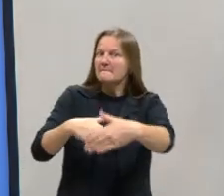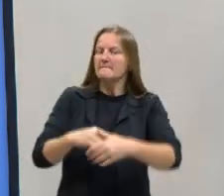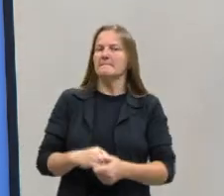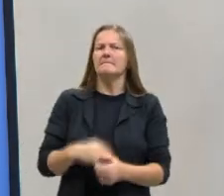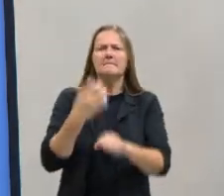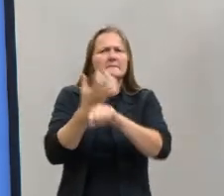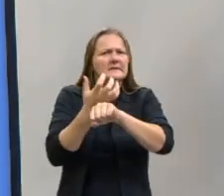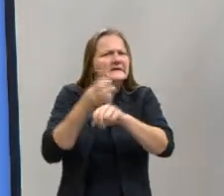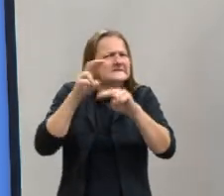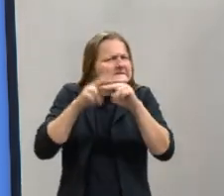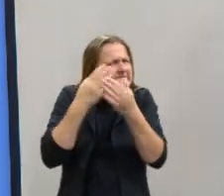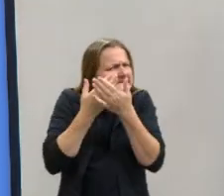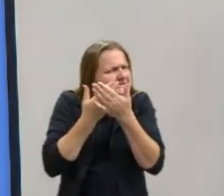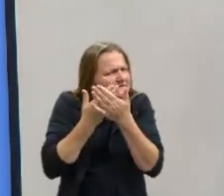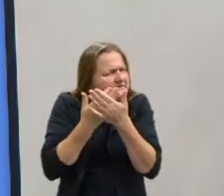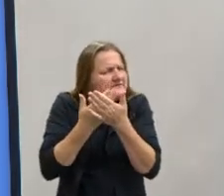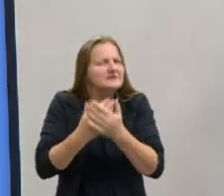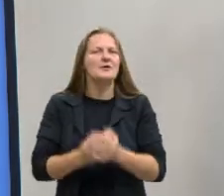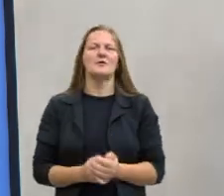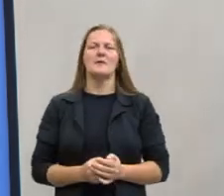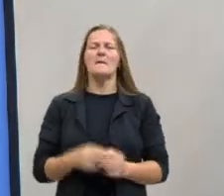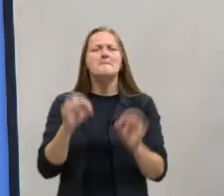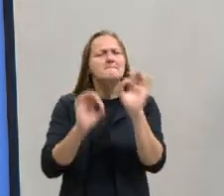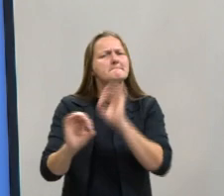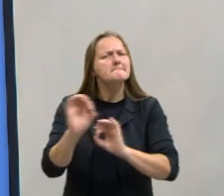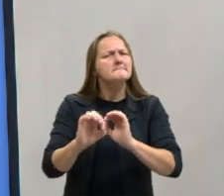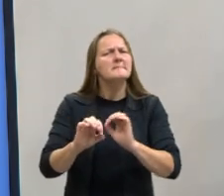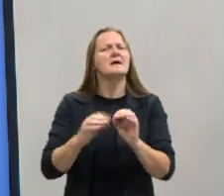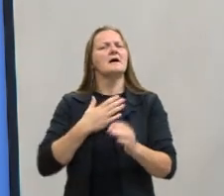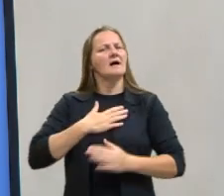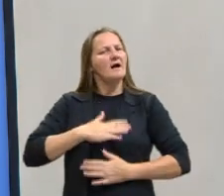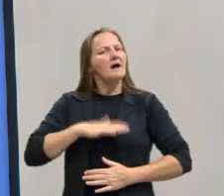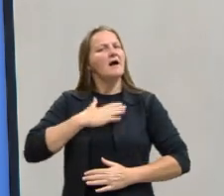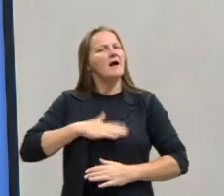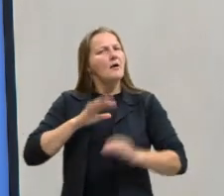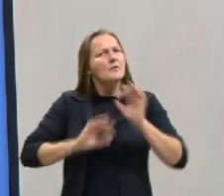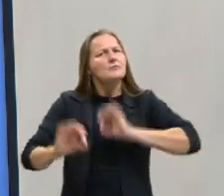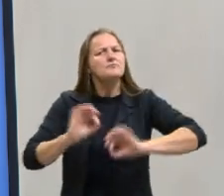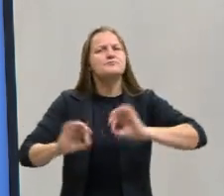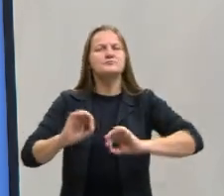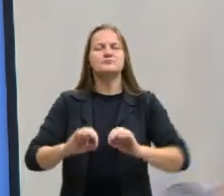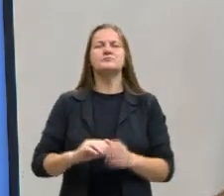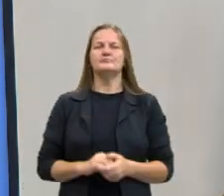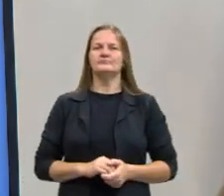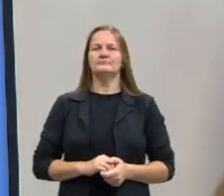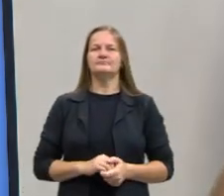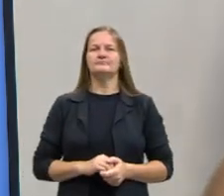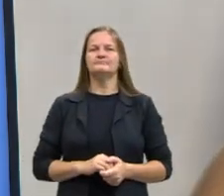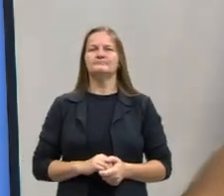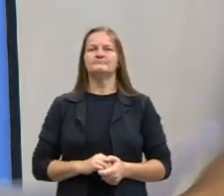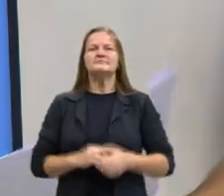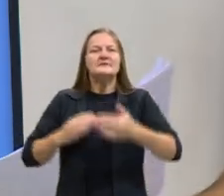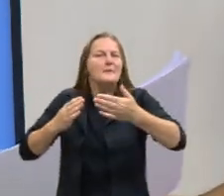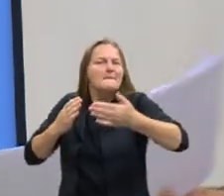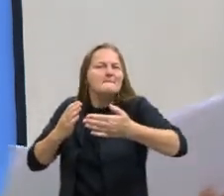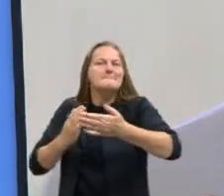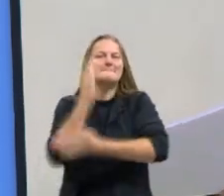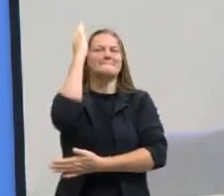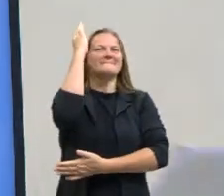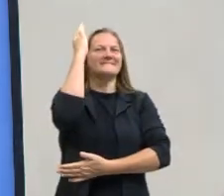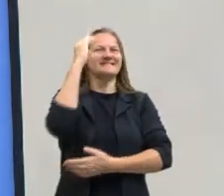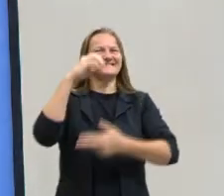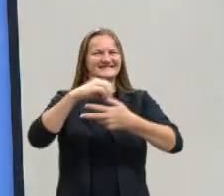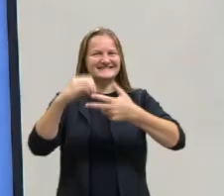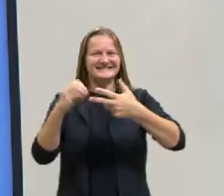bunda na cadeira vamos estudar vamos se preparando com calma nos organizar e que não tem outra opção é partiu